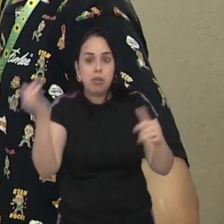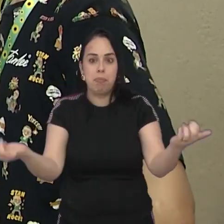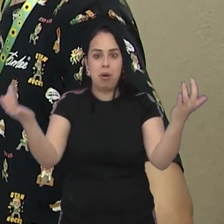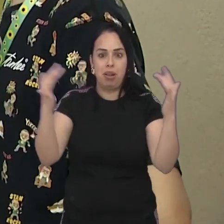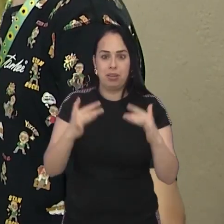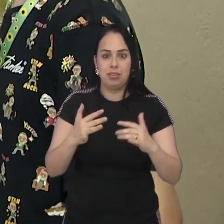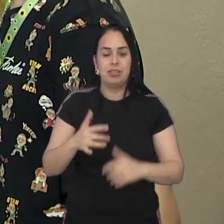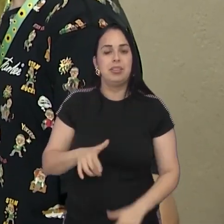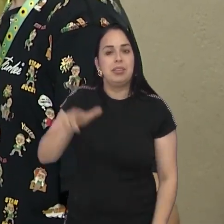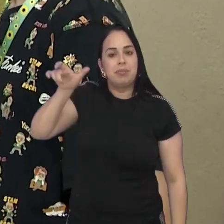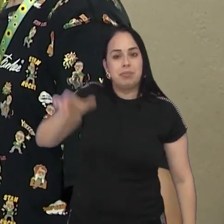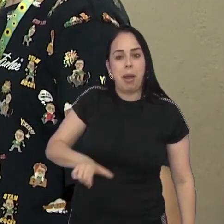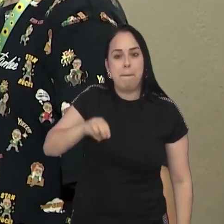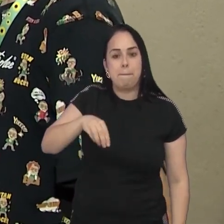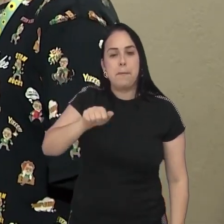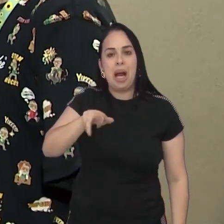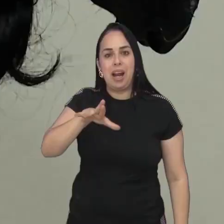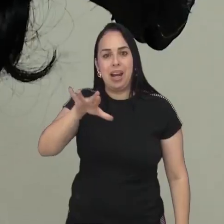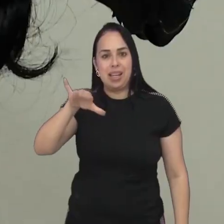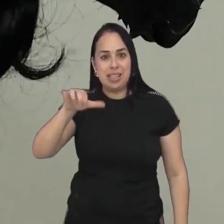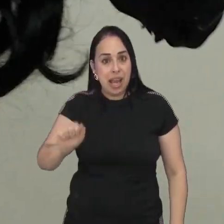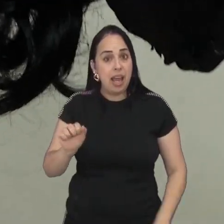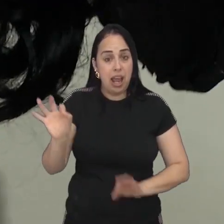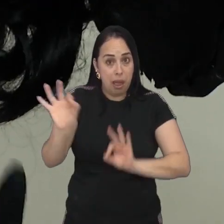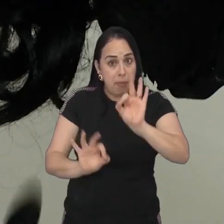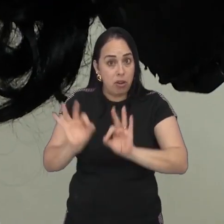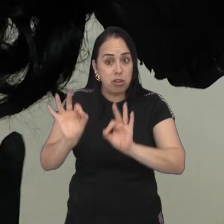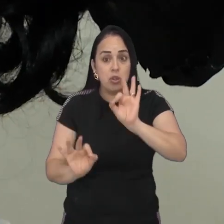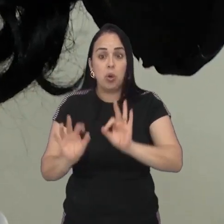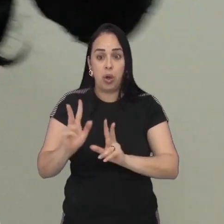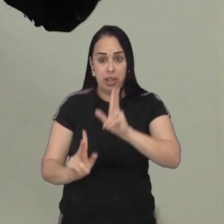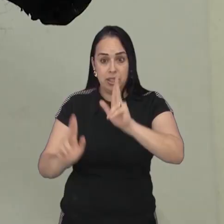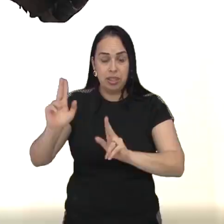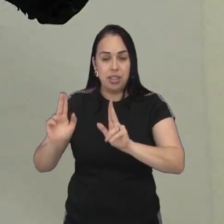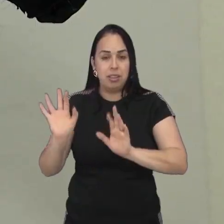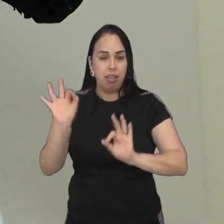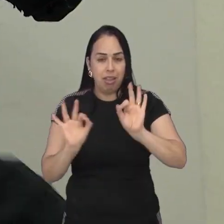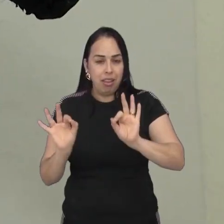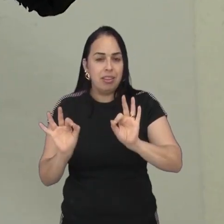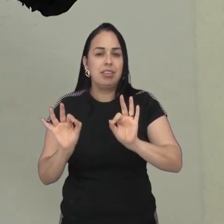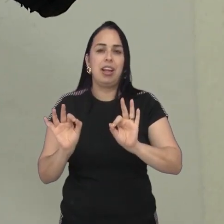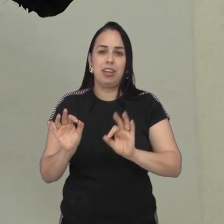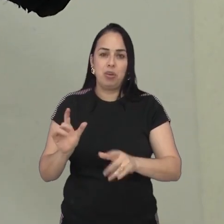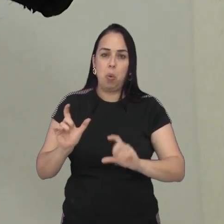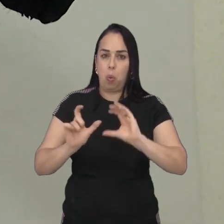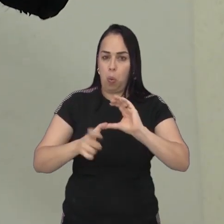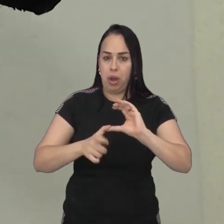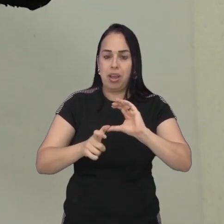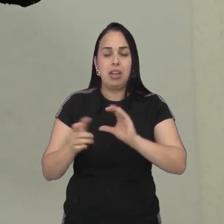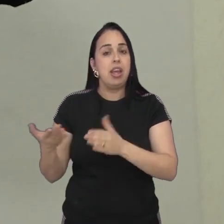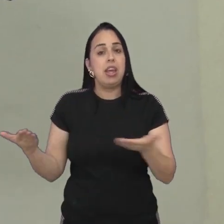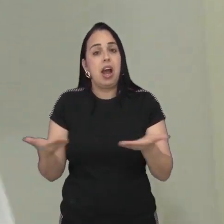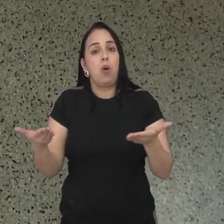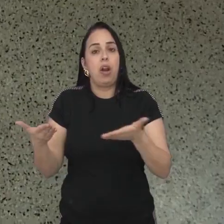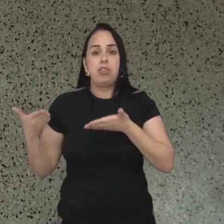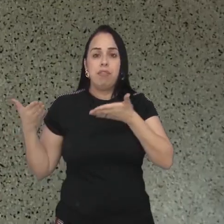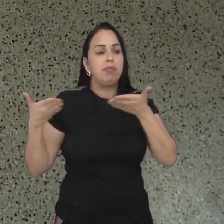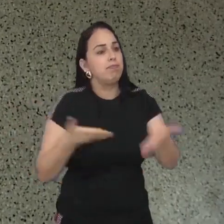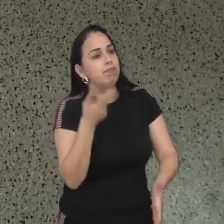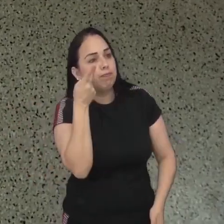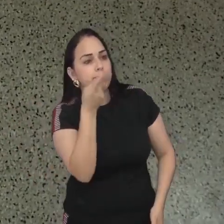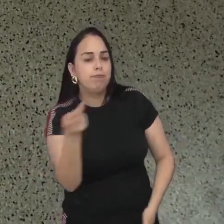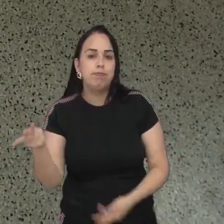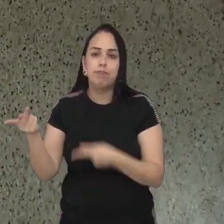A Márcia, por exemplo, é produtora de eventos geek, mas dessa vez ela só veio se divertir e prestigiar o trabalho